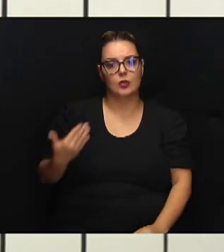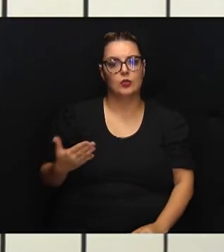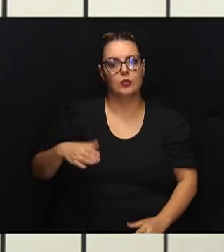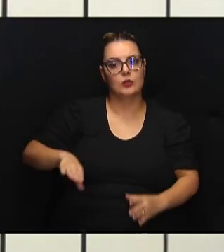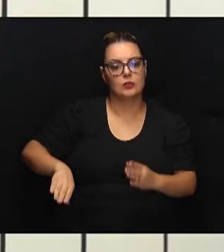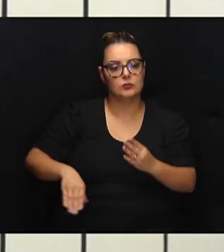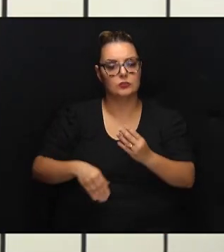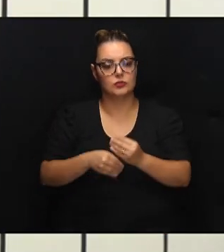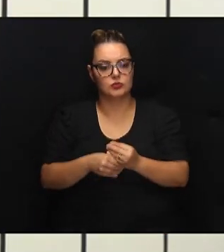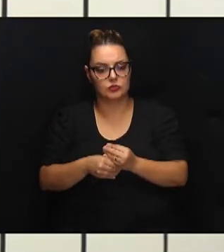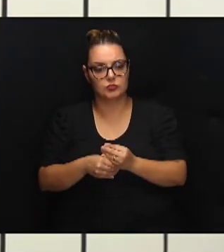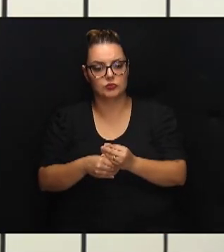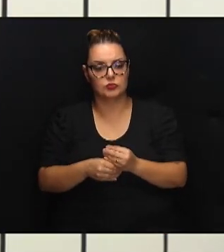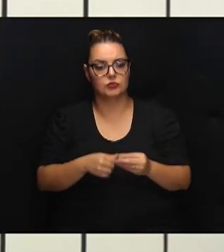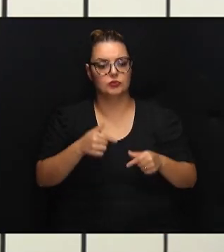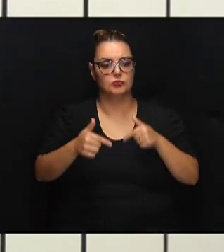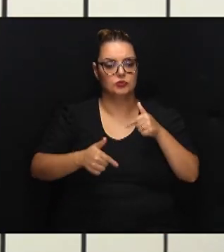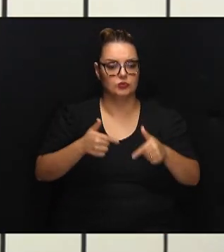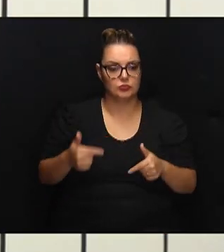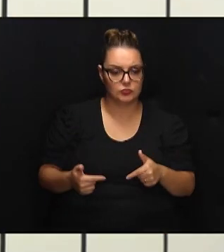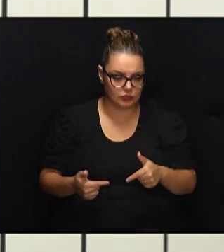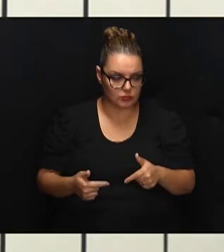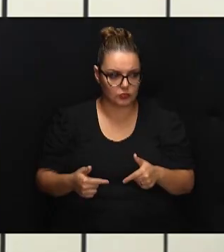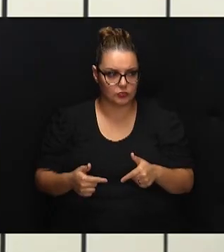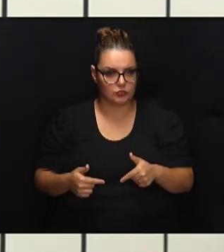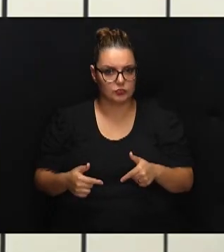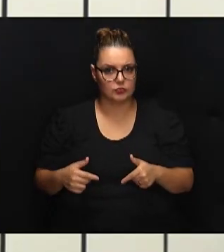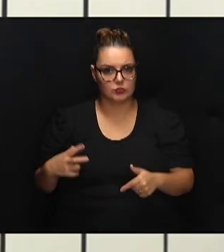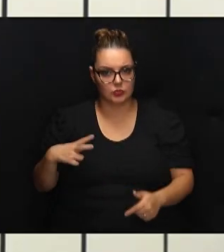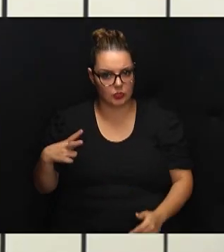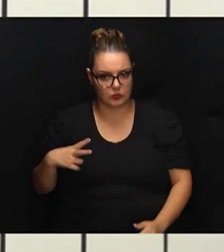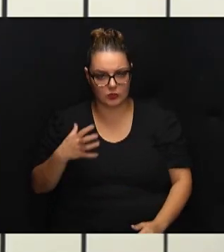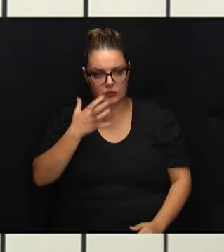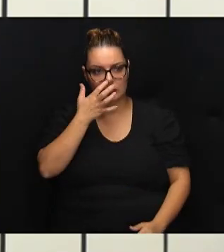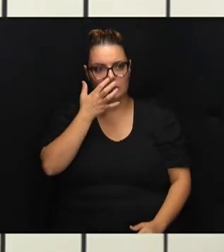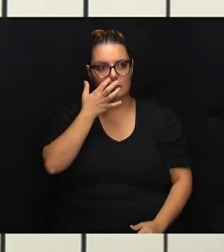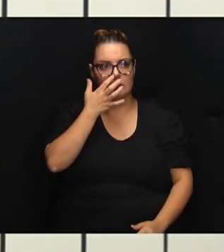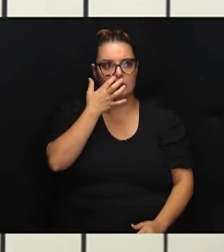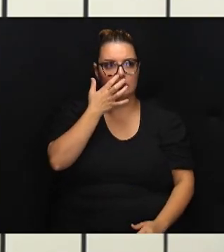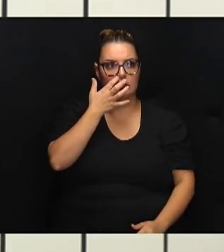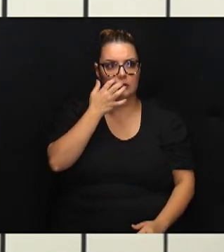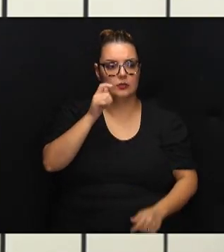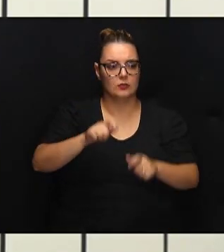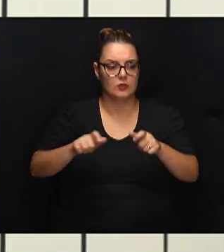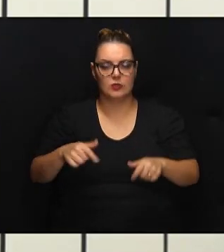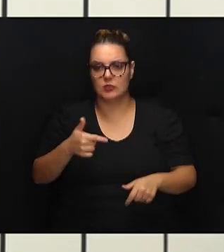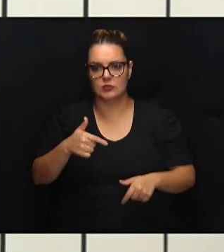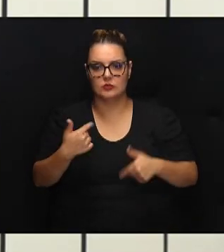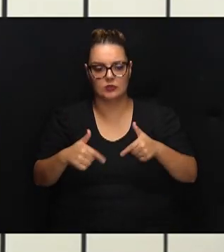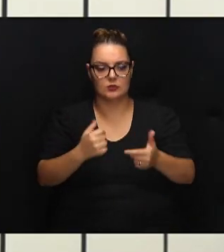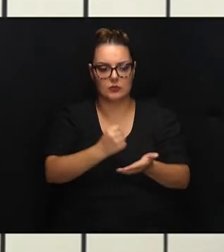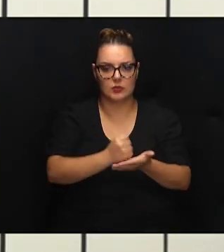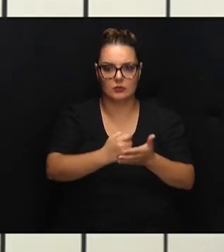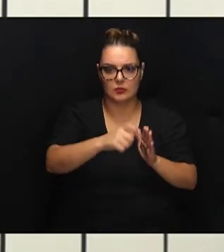agrega os trabalhadores por conta própria, empregados sem carteira de trabalho assinada e